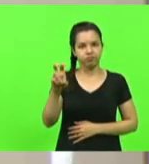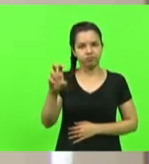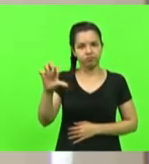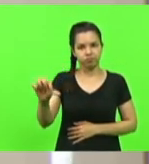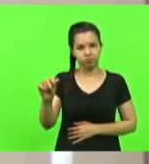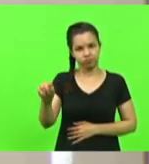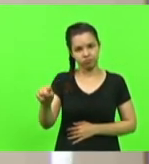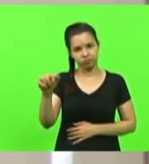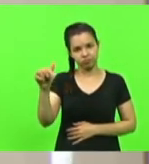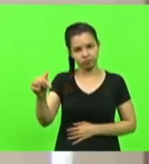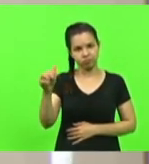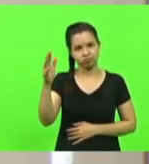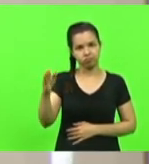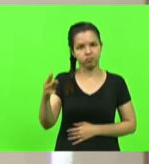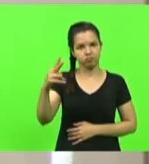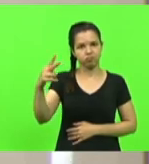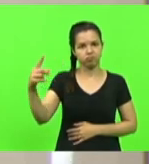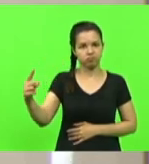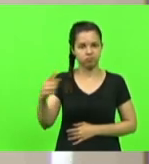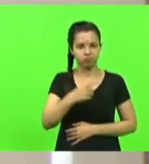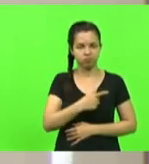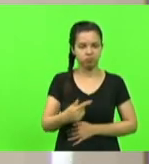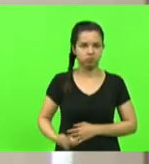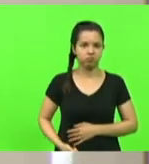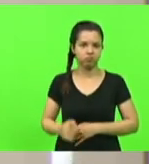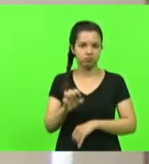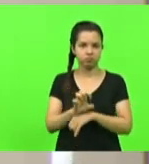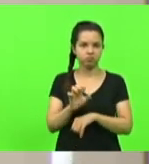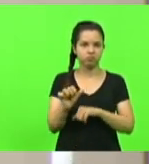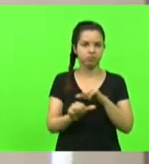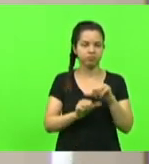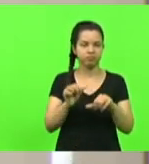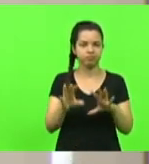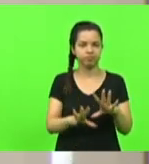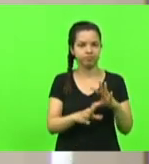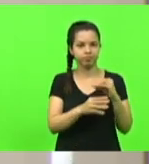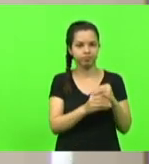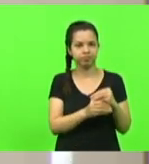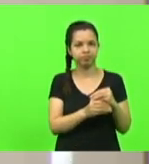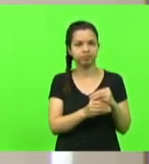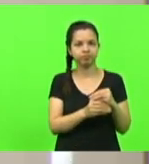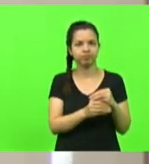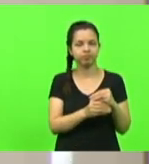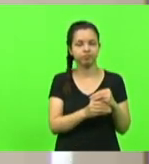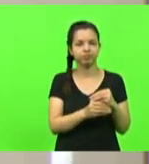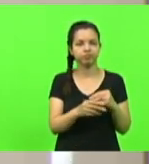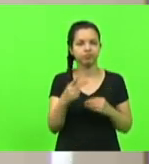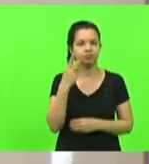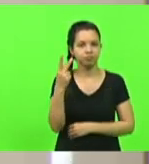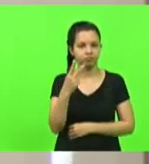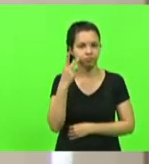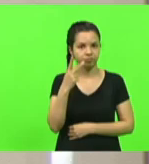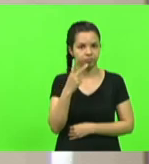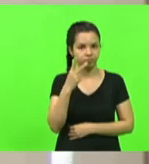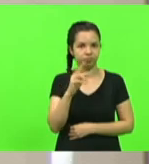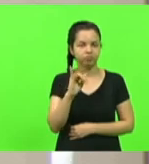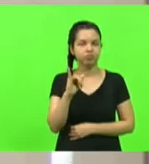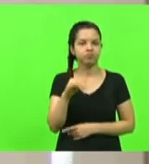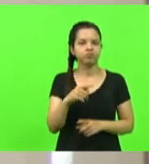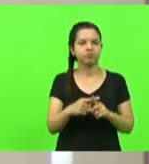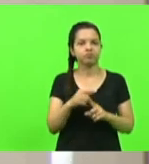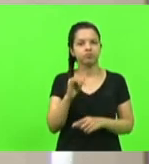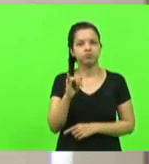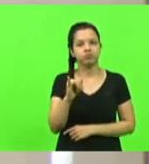.2021, autor governo do estado, altera emendas parlamentares impositivas constantes do anexo